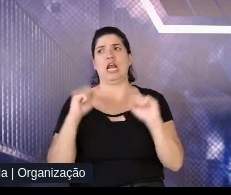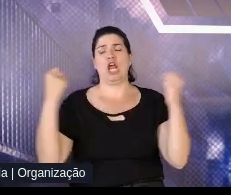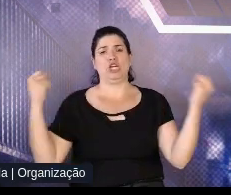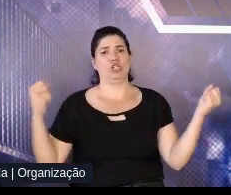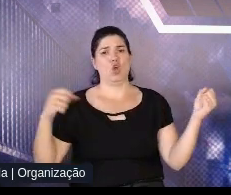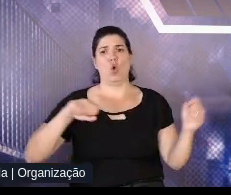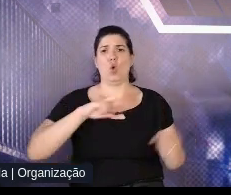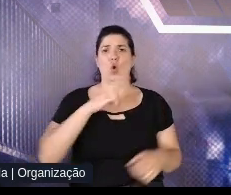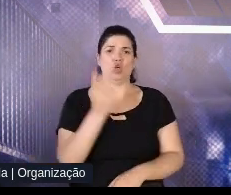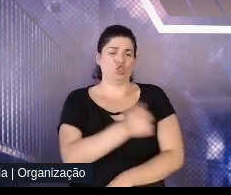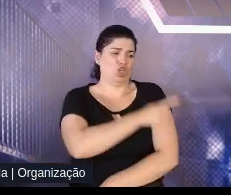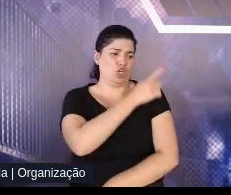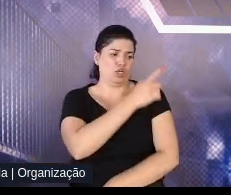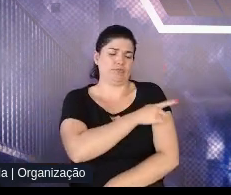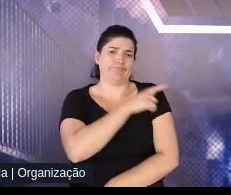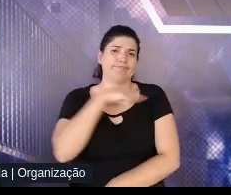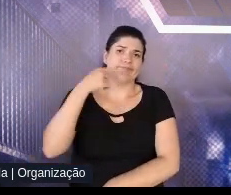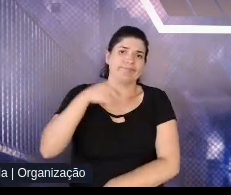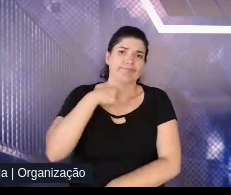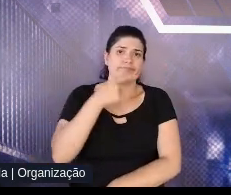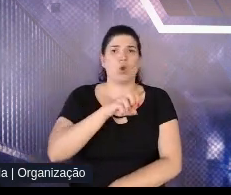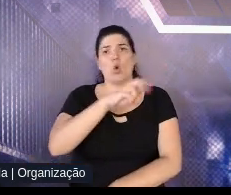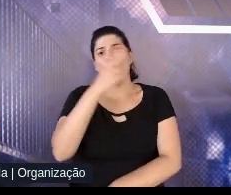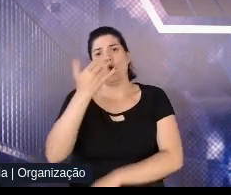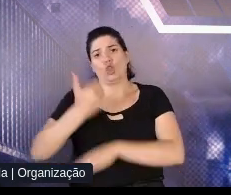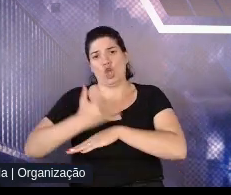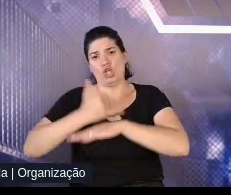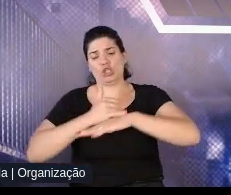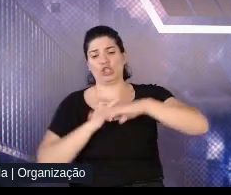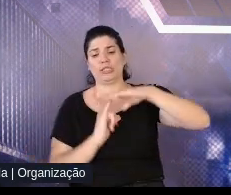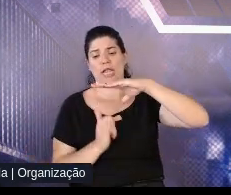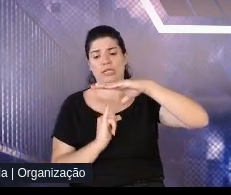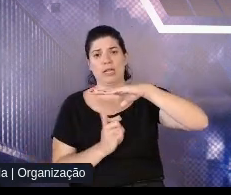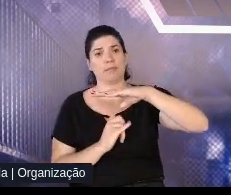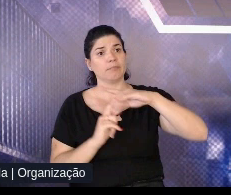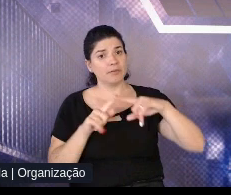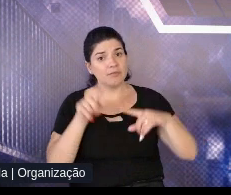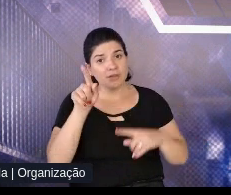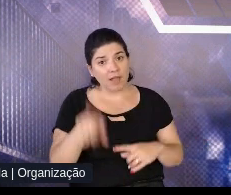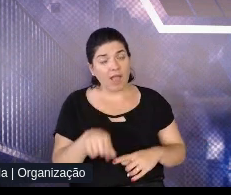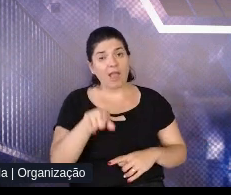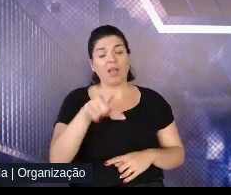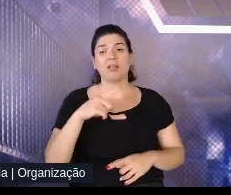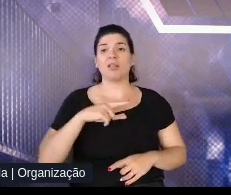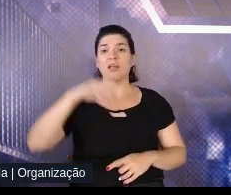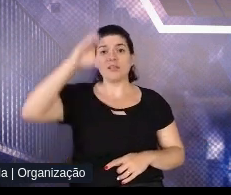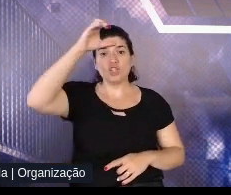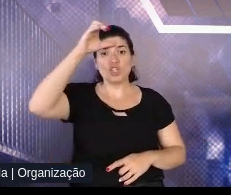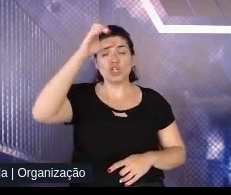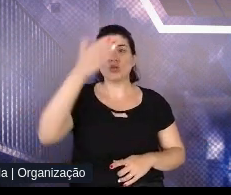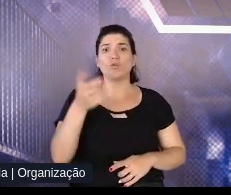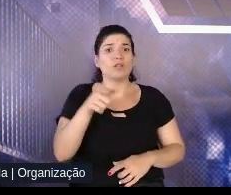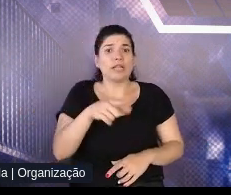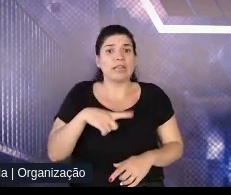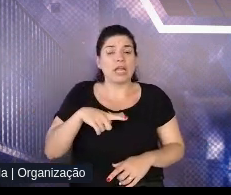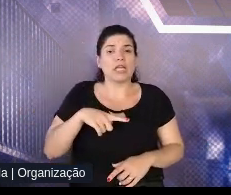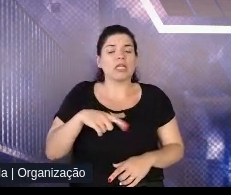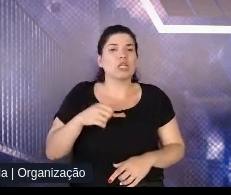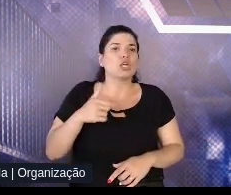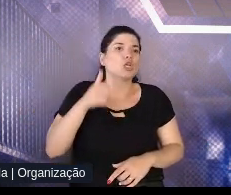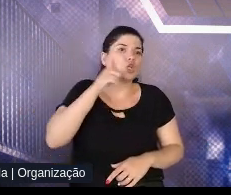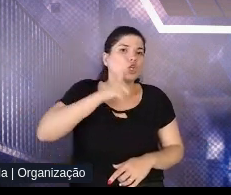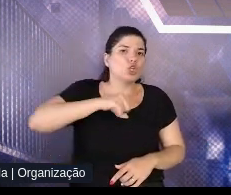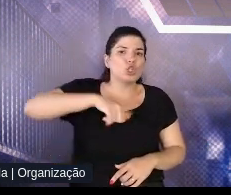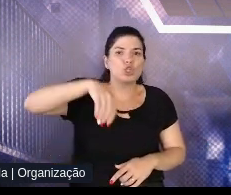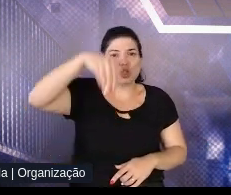gerente, um dono de uma startup, mas você é um tio, você tem um sobrinho, você é uma mãe que tem um